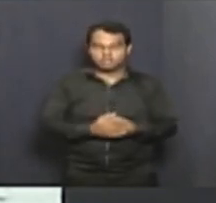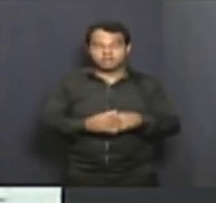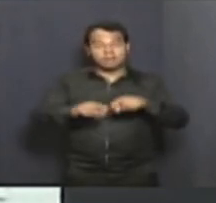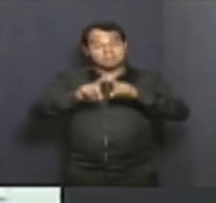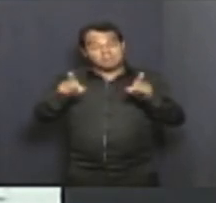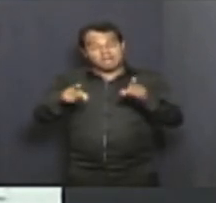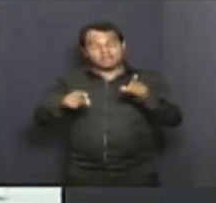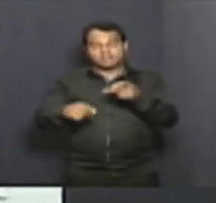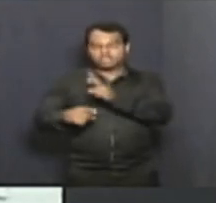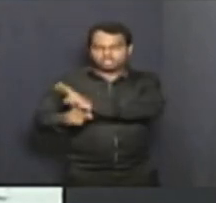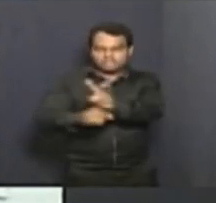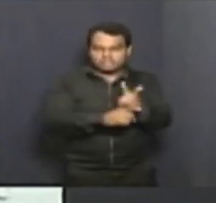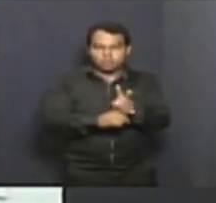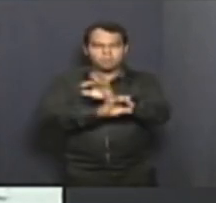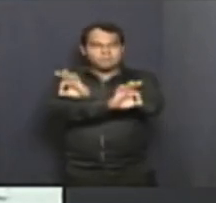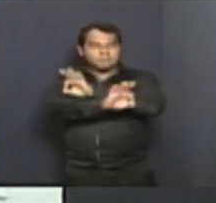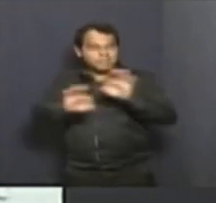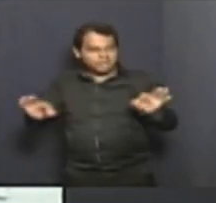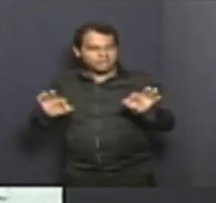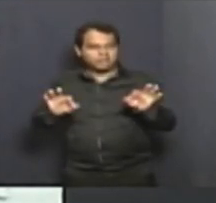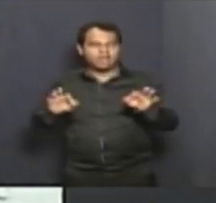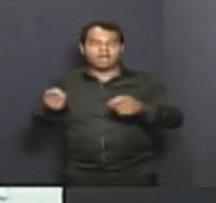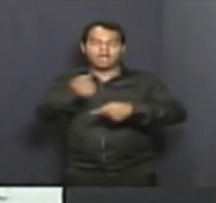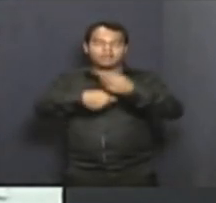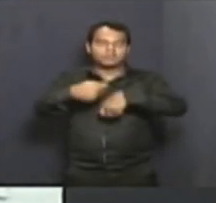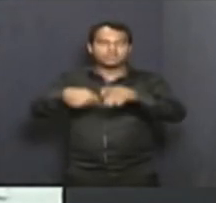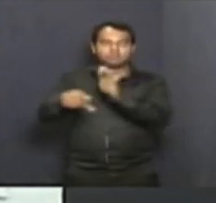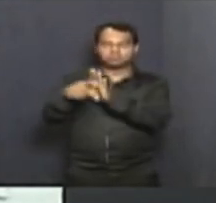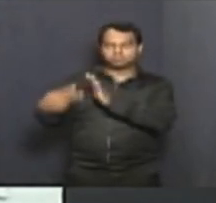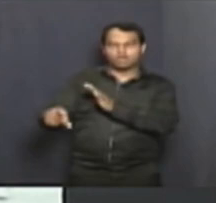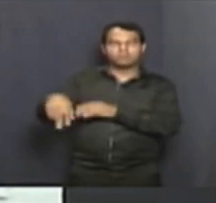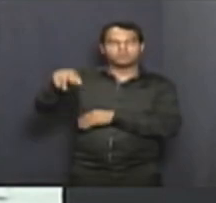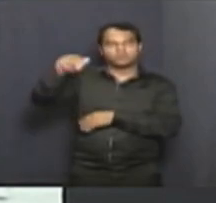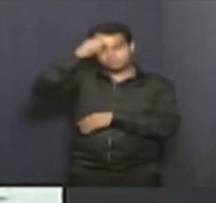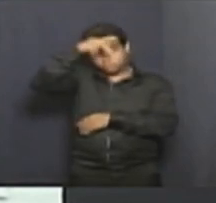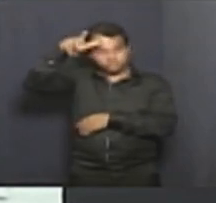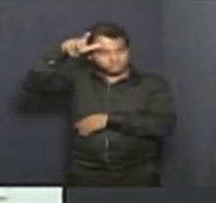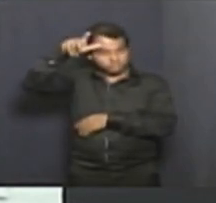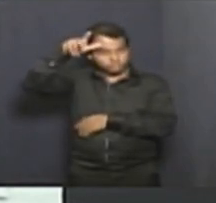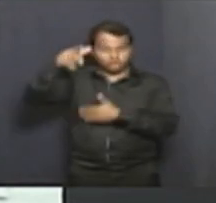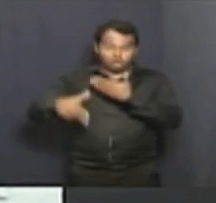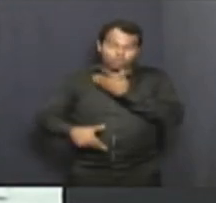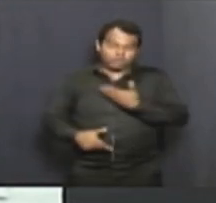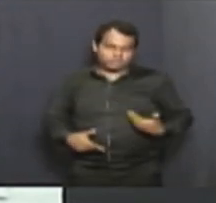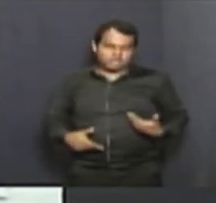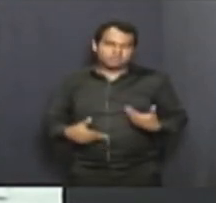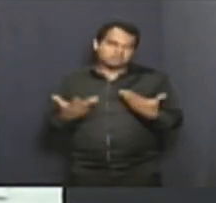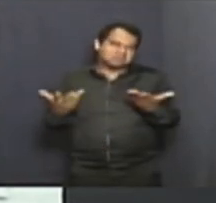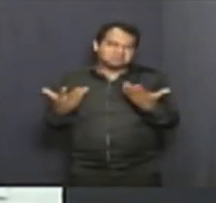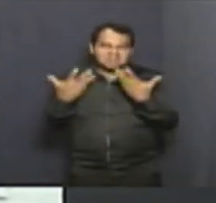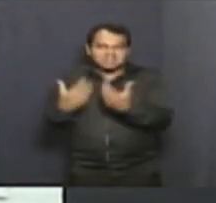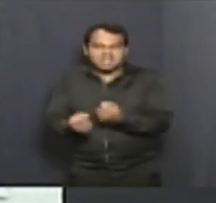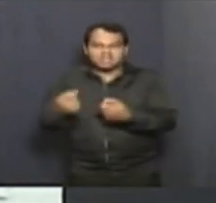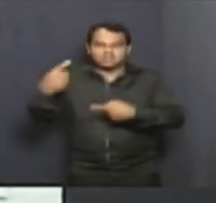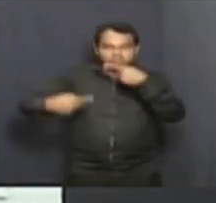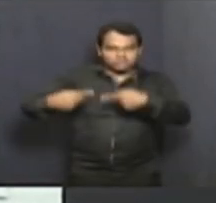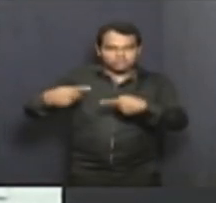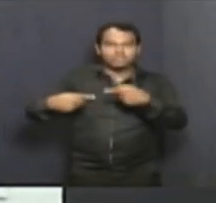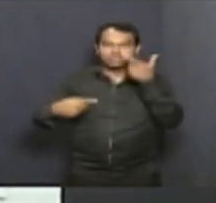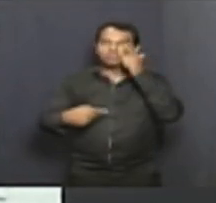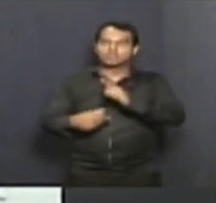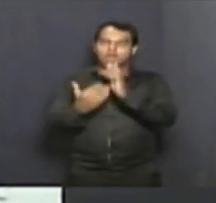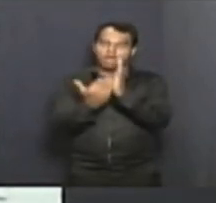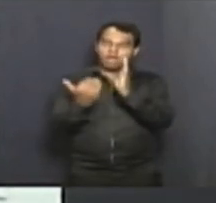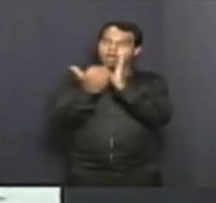plena administração é feita pelo município o estado se sujeita a discussão nós temos avançado não